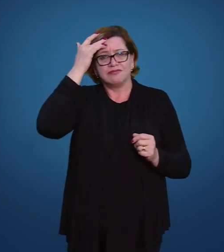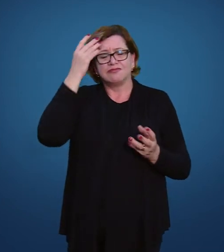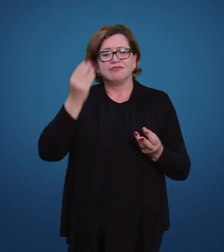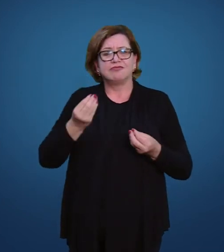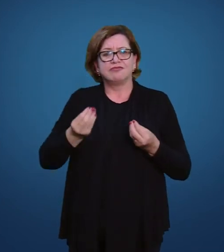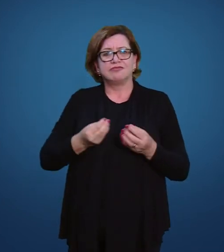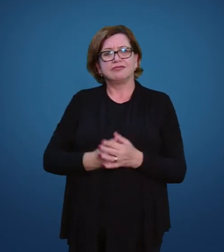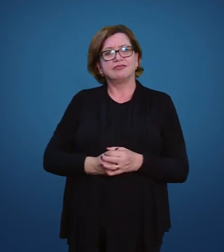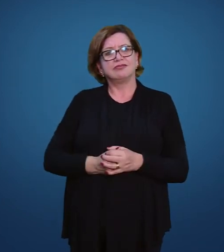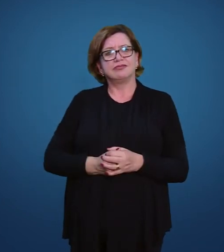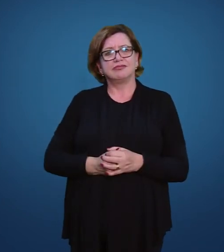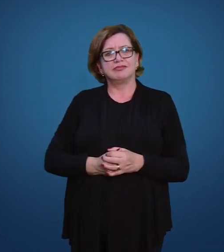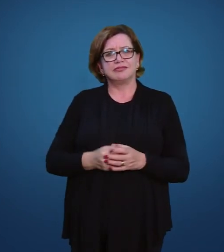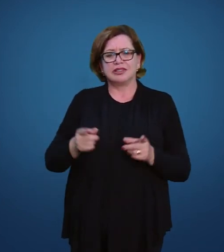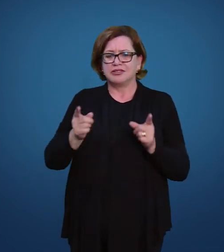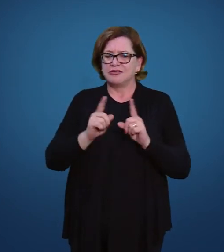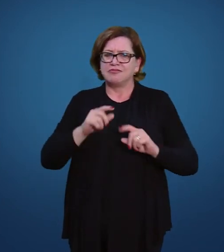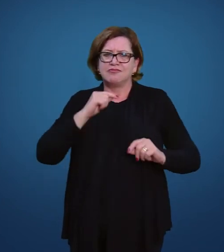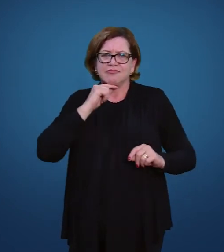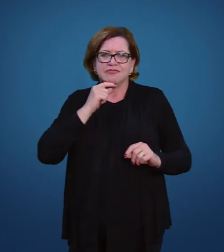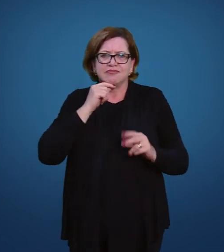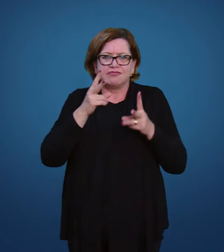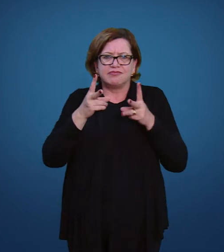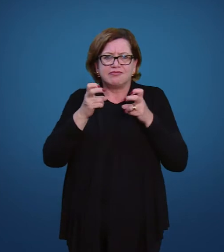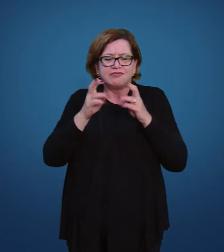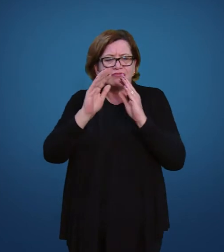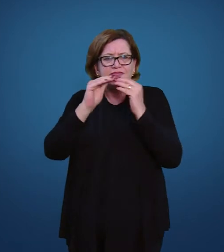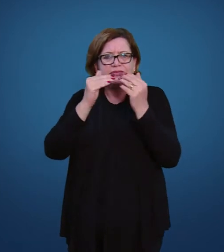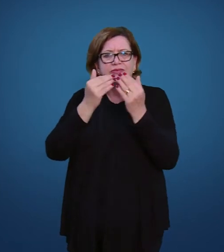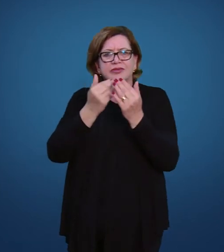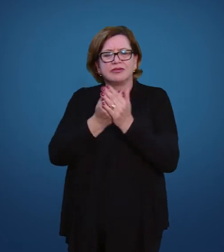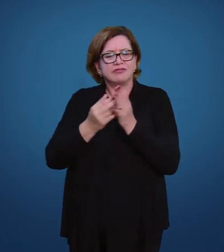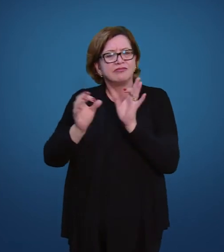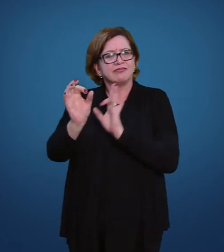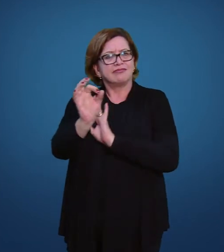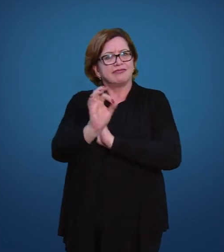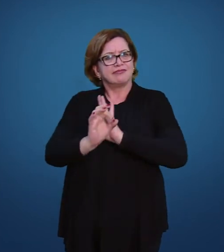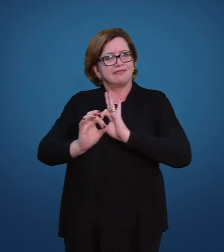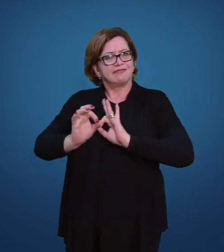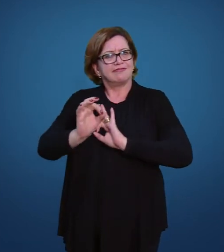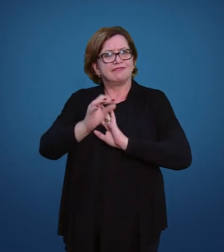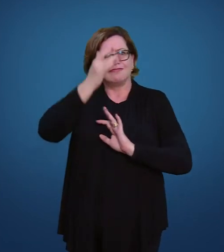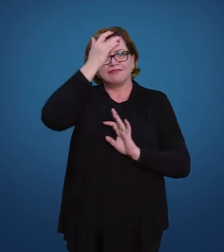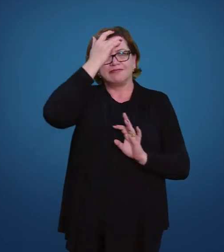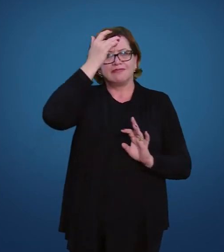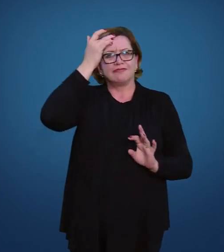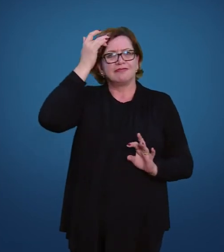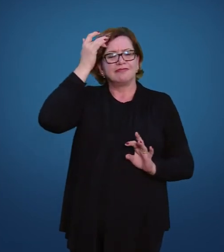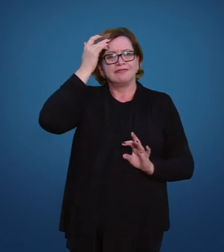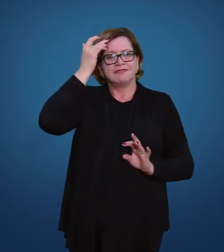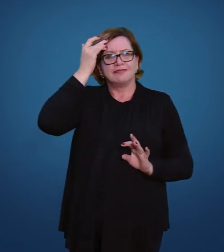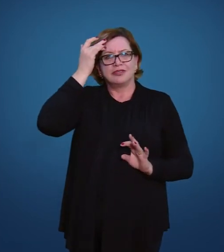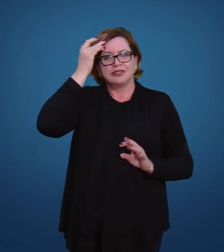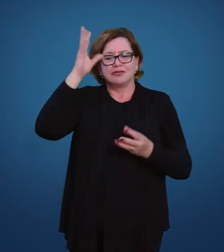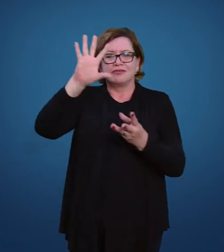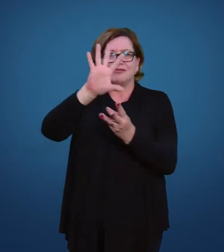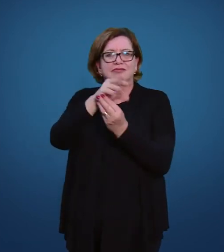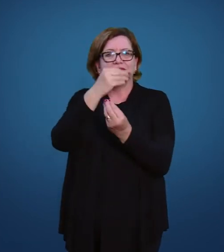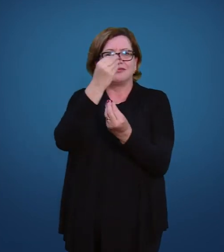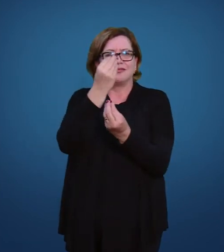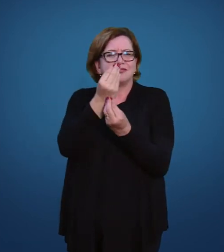outros. Eu não estou vendo a escola preparando as pessoas para as artes,